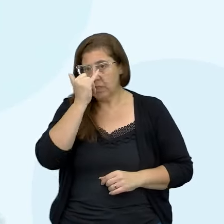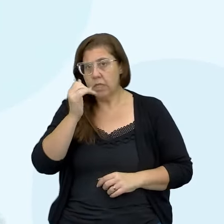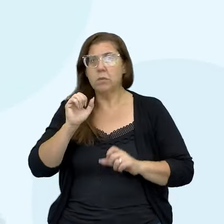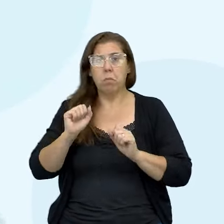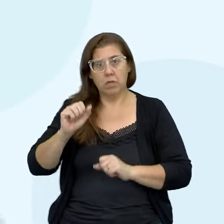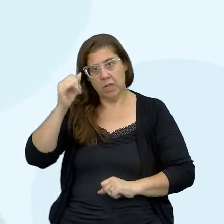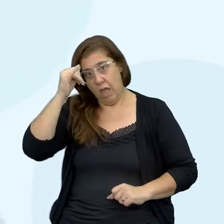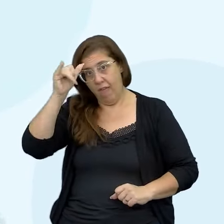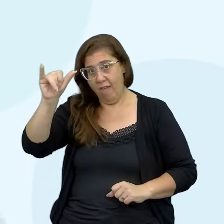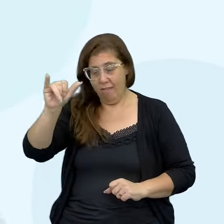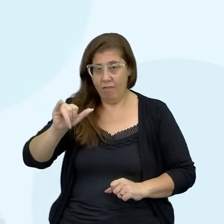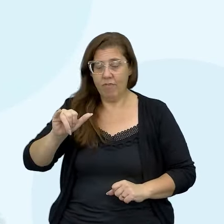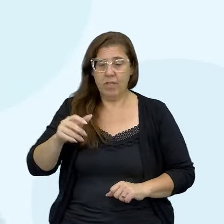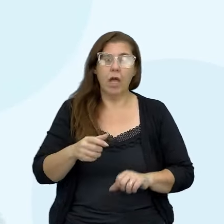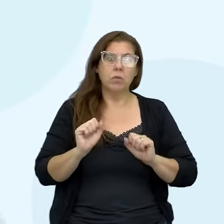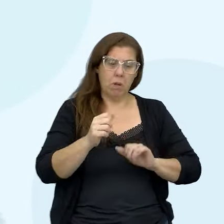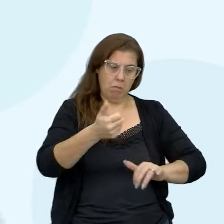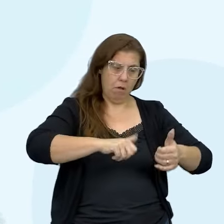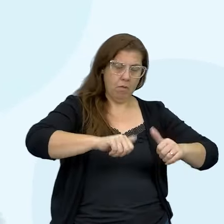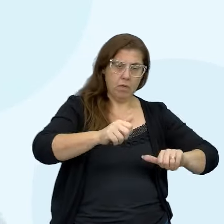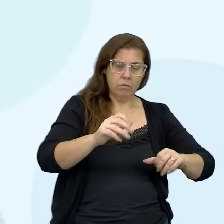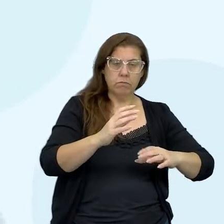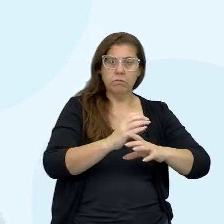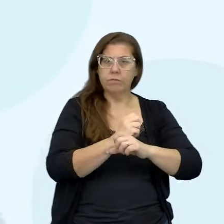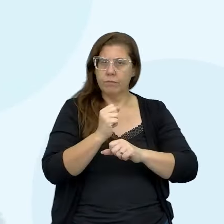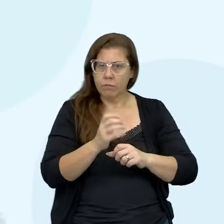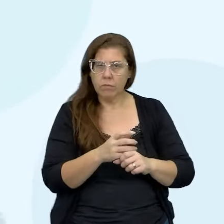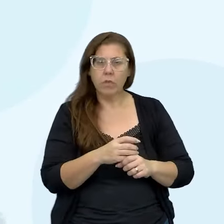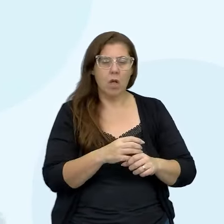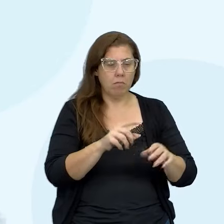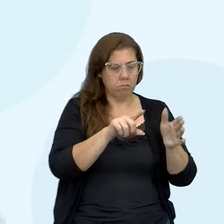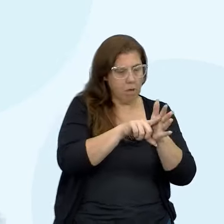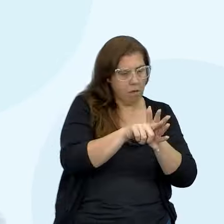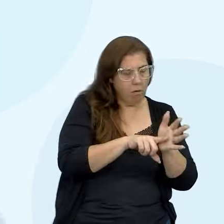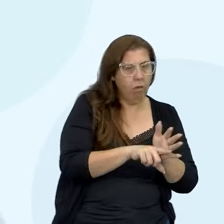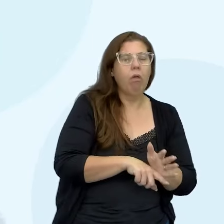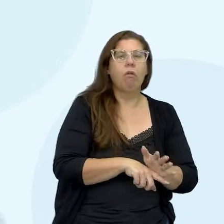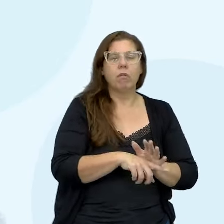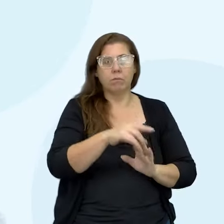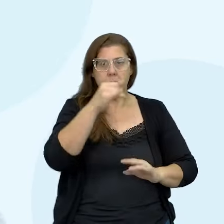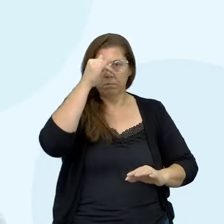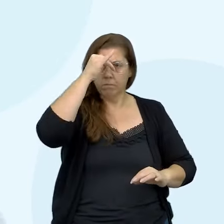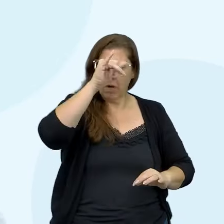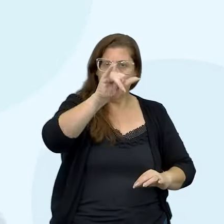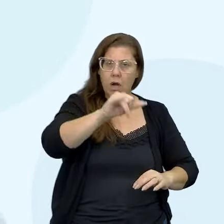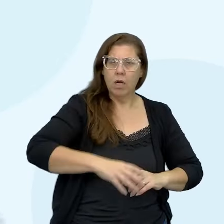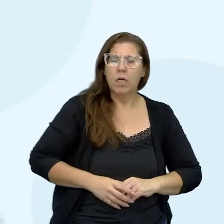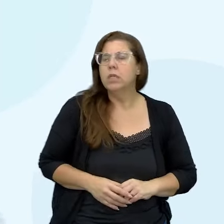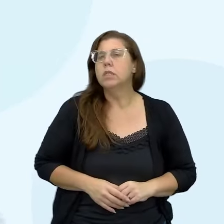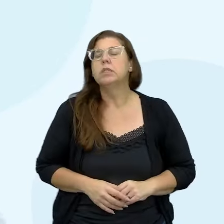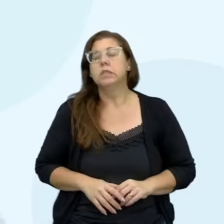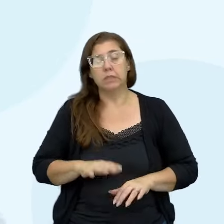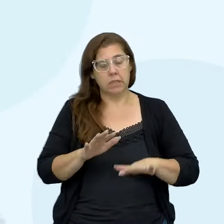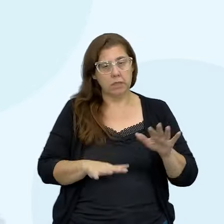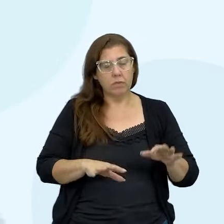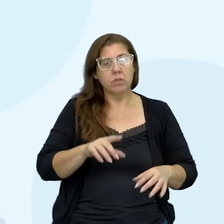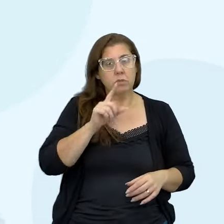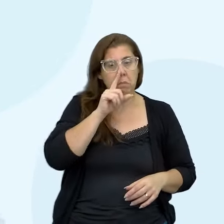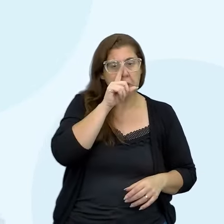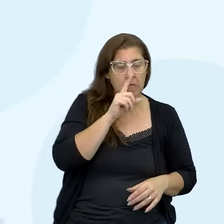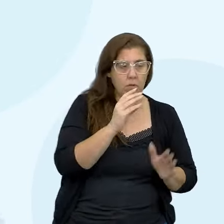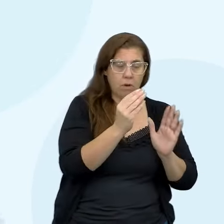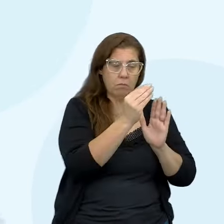possa ser prevenido e analisado por meio de cálculo, regulamentação, prevenção, né? E que muitas vezes esses riscos, né,